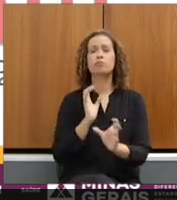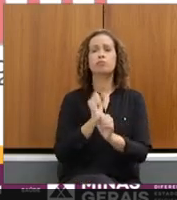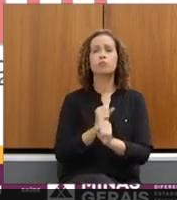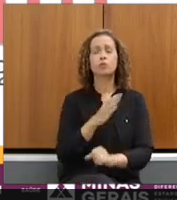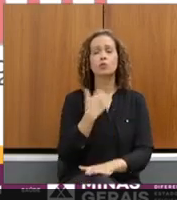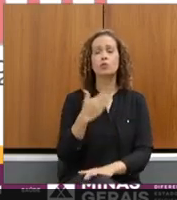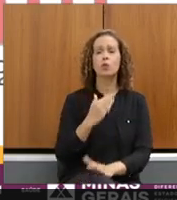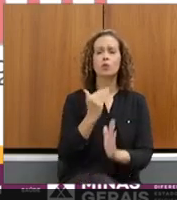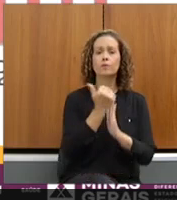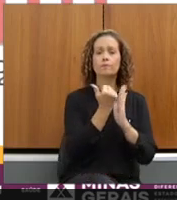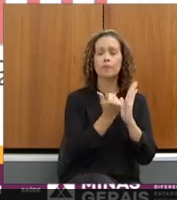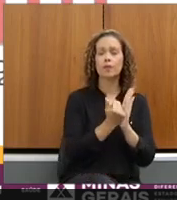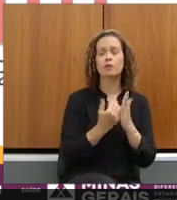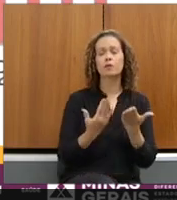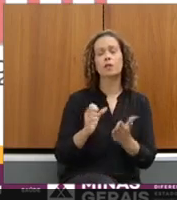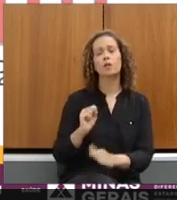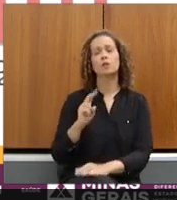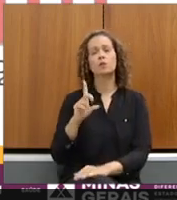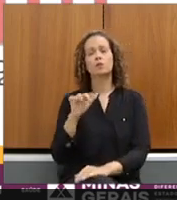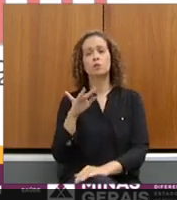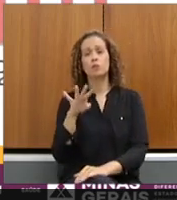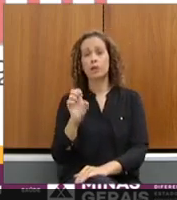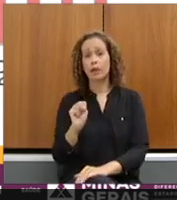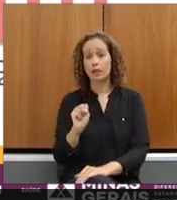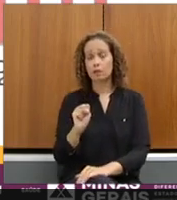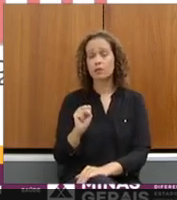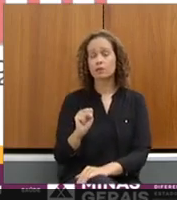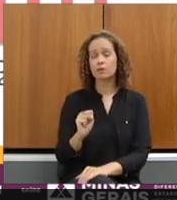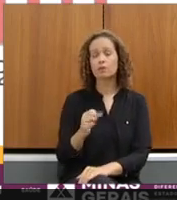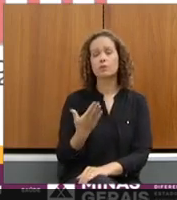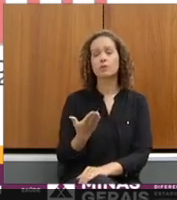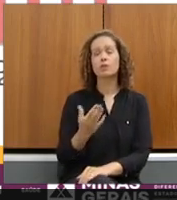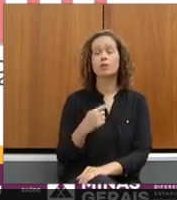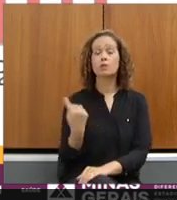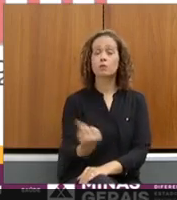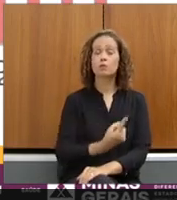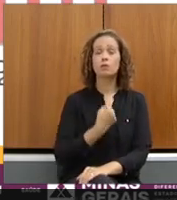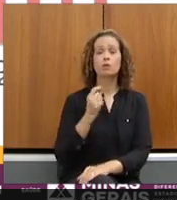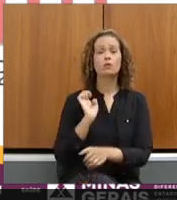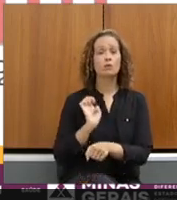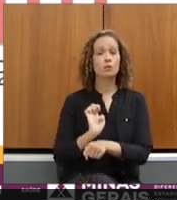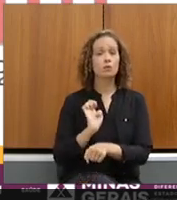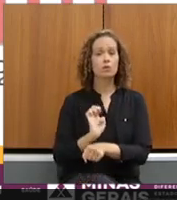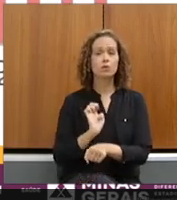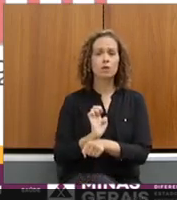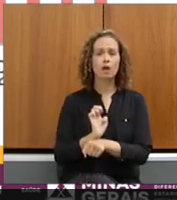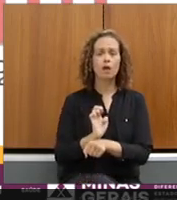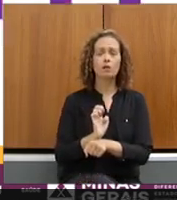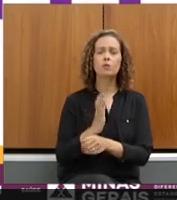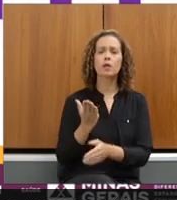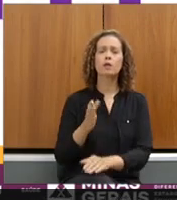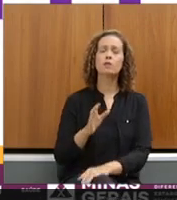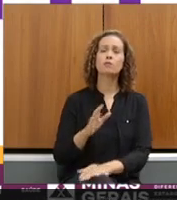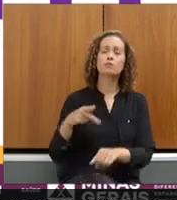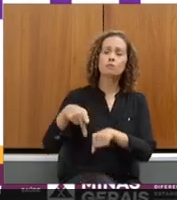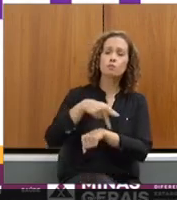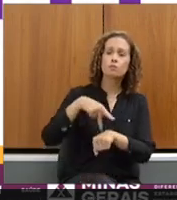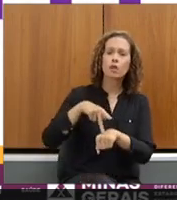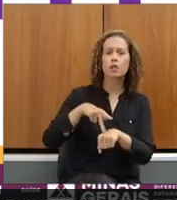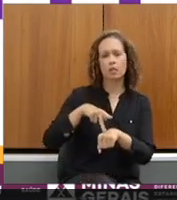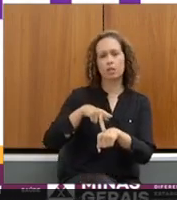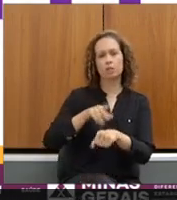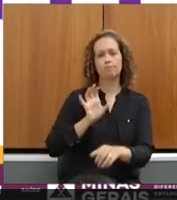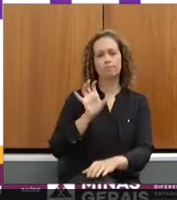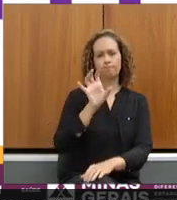mortalidade no Sudeste e isso mesmo levando em consideração que nós somos um estado central do país